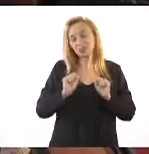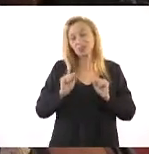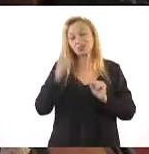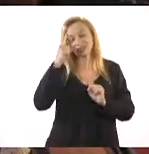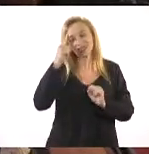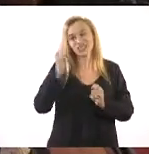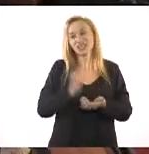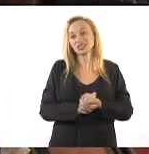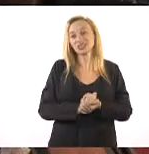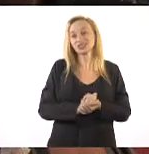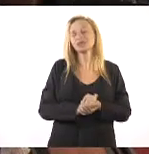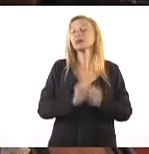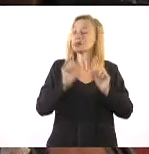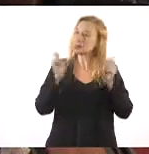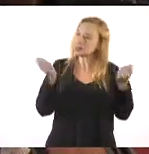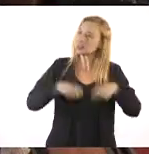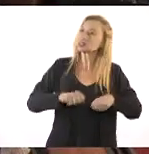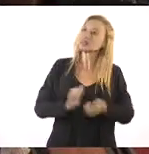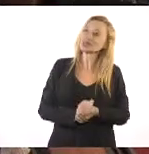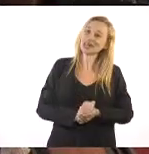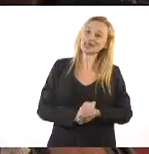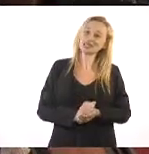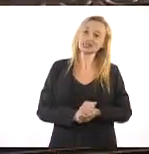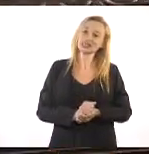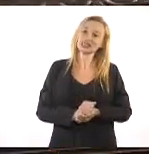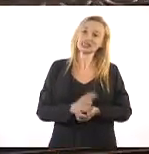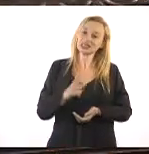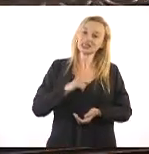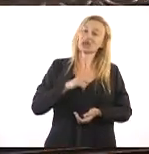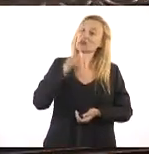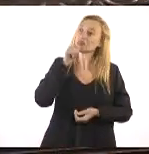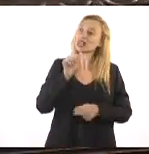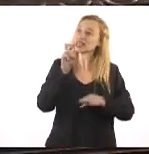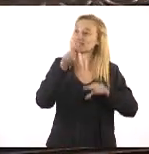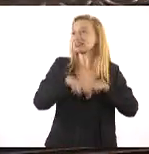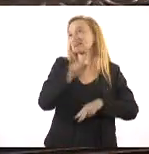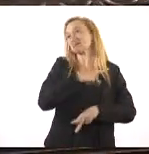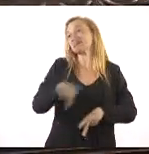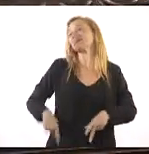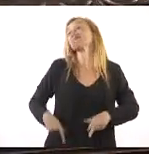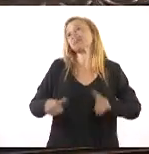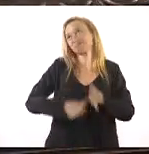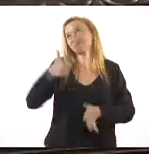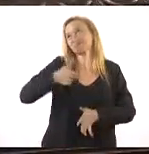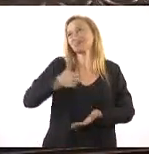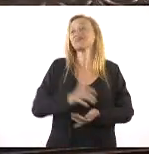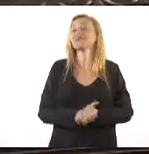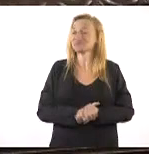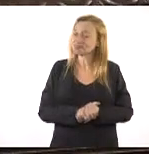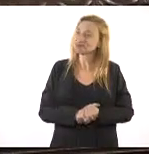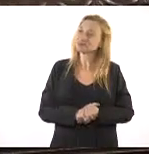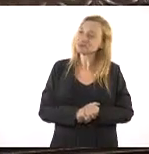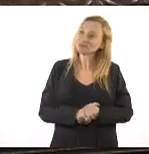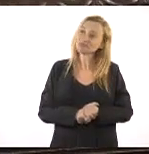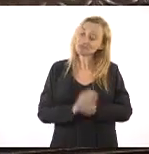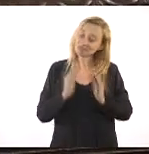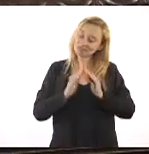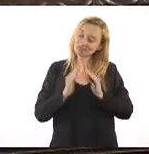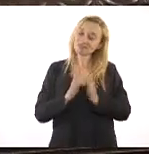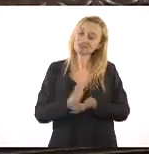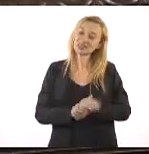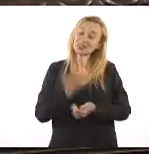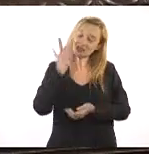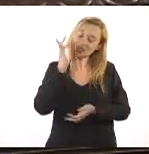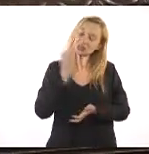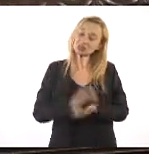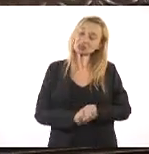pensar numa possibilidade de vir a ter uma mulher pela primeira vez presidindo essa casa. Eu acho